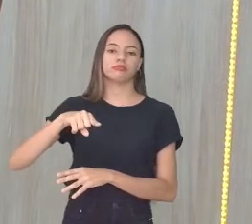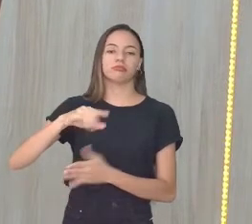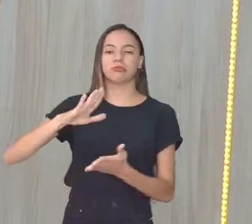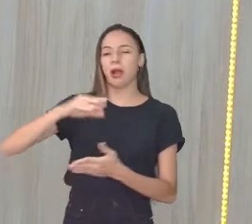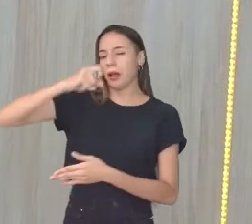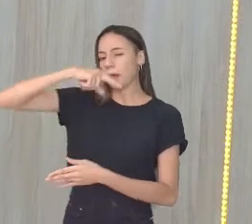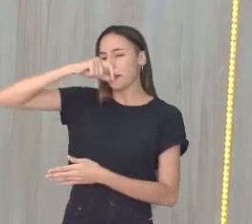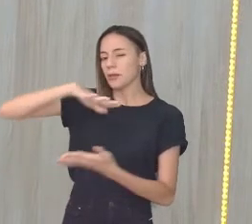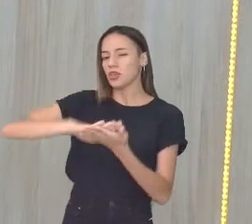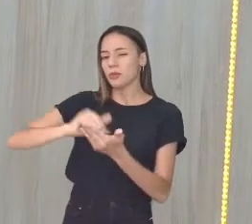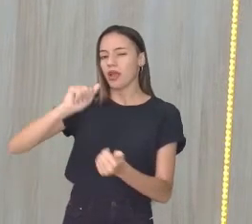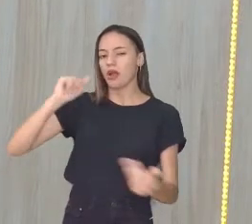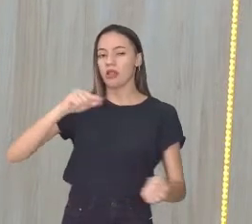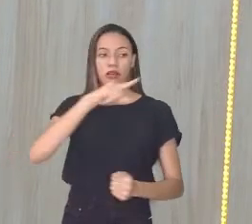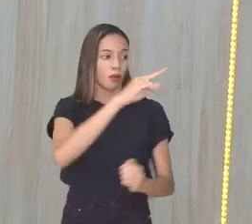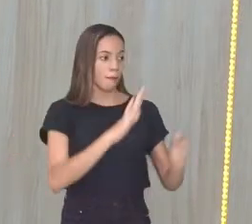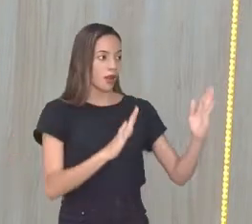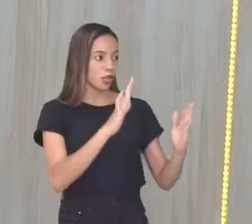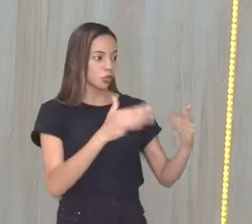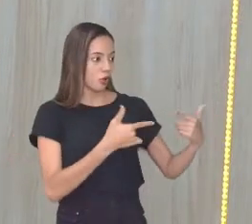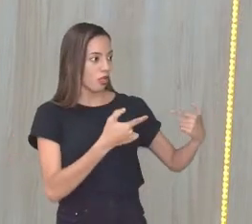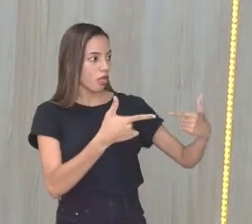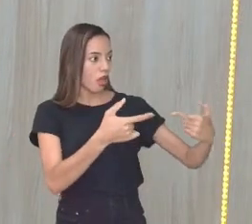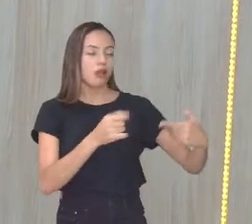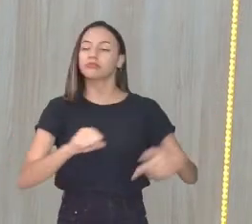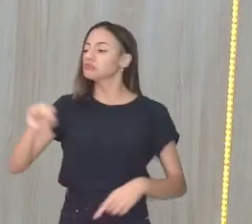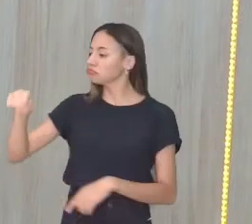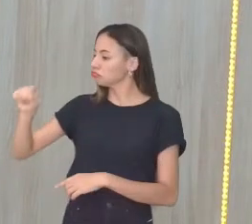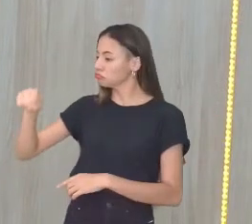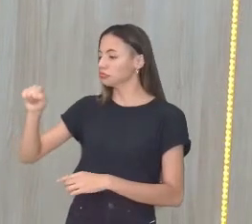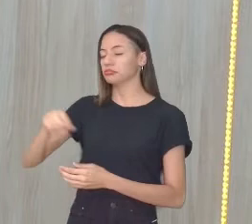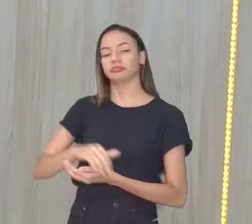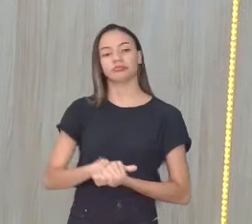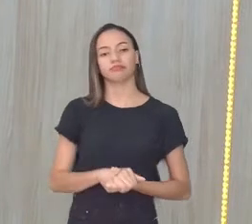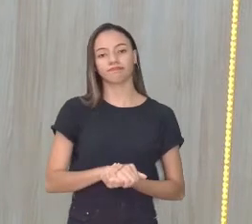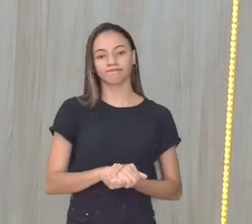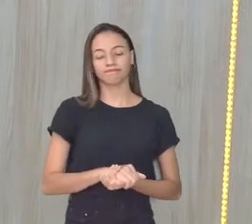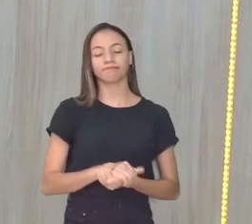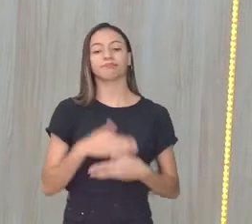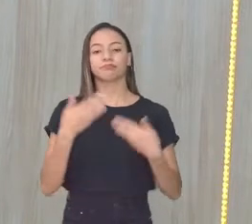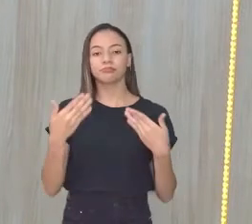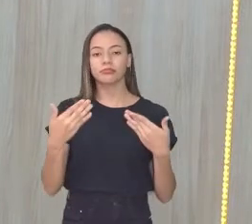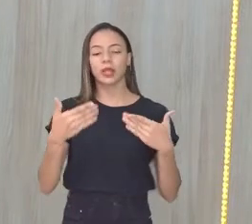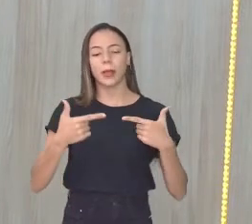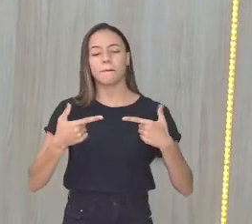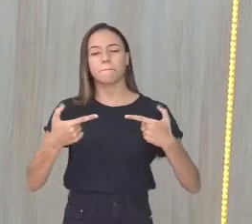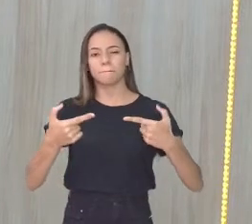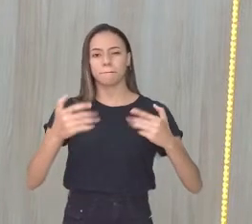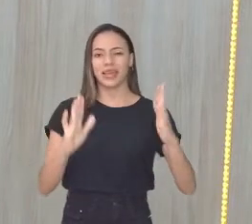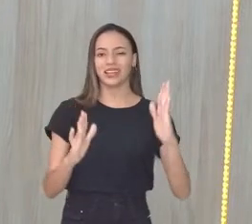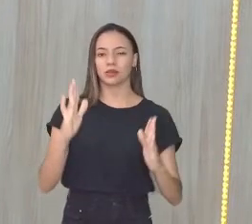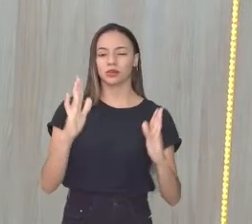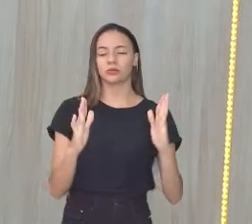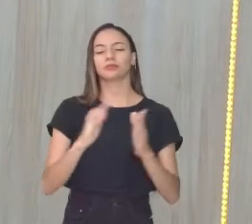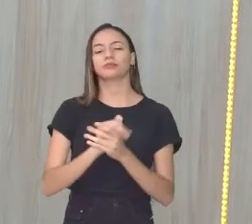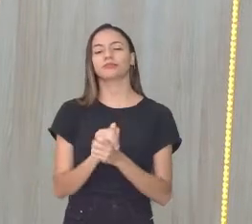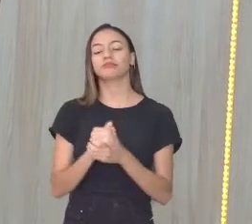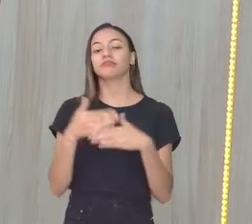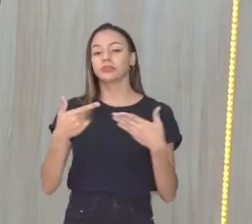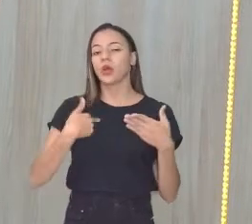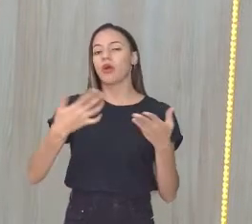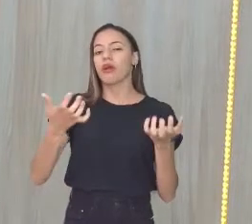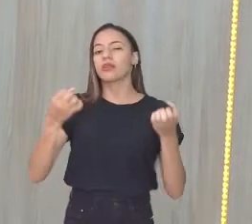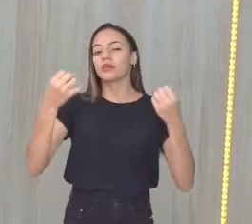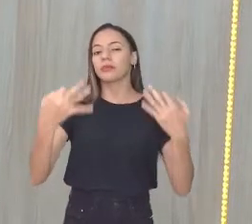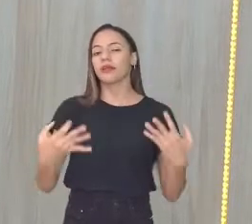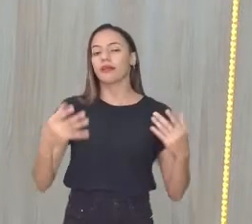Período entre guerras, né? É o período entre guerras, exatamente. Né? Esse período de entre guerras foi uma... Mas o que eu digo, professora, é que a gente não